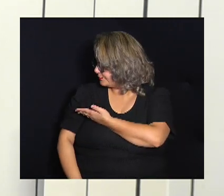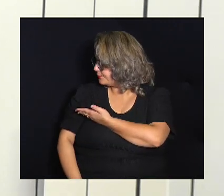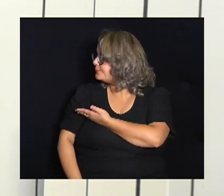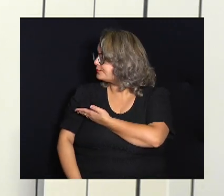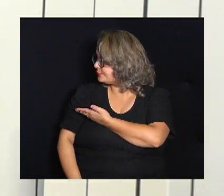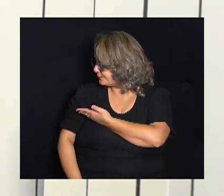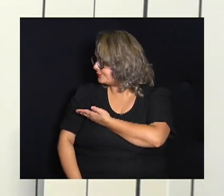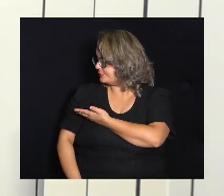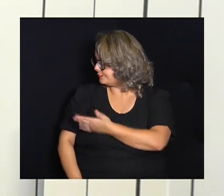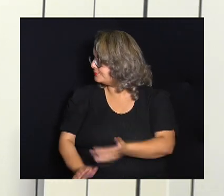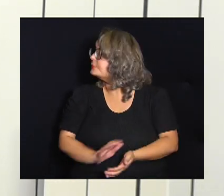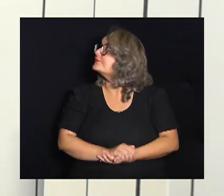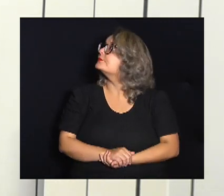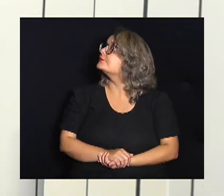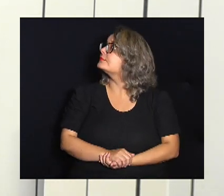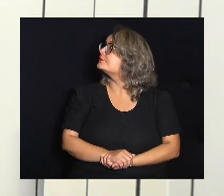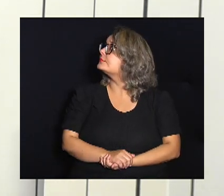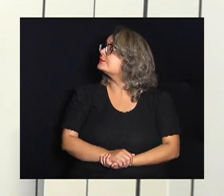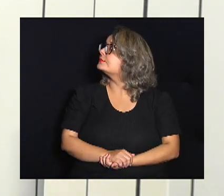www.sp.leg.br.